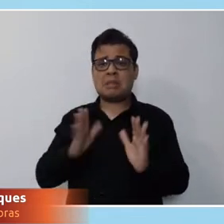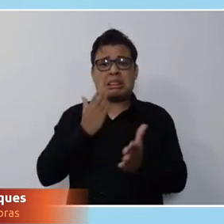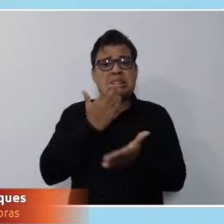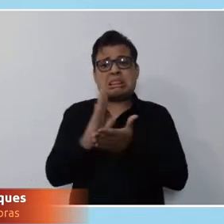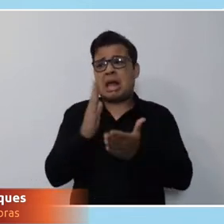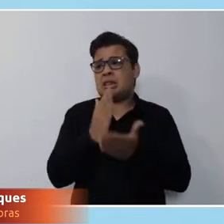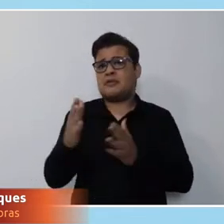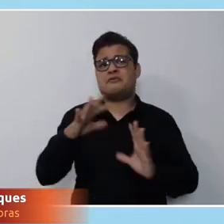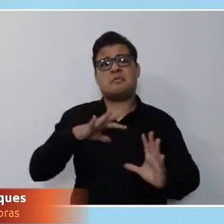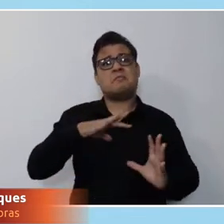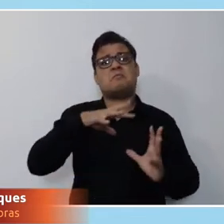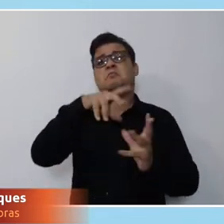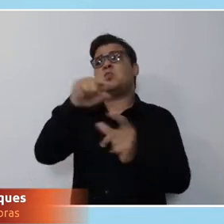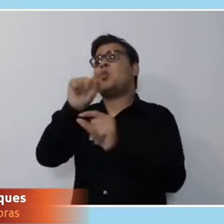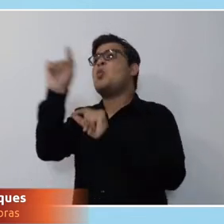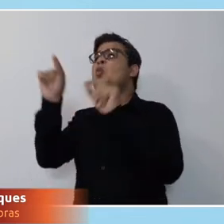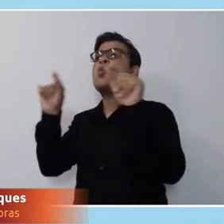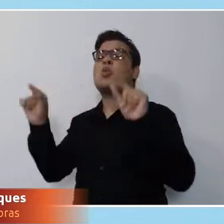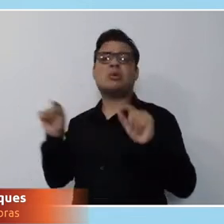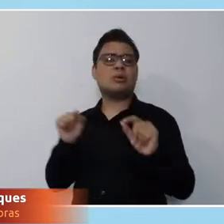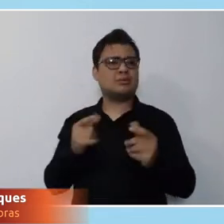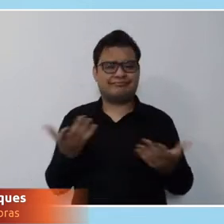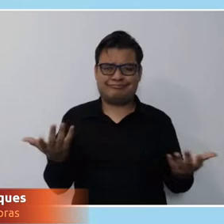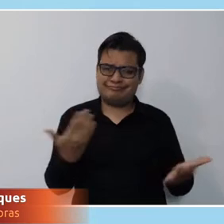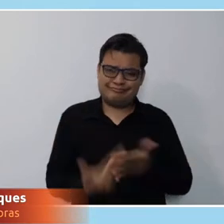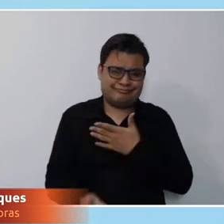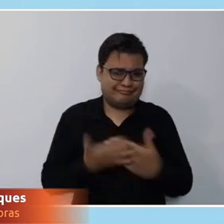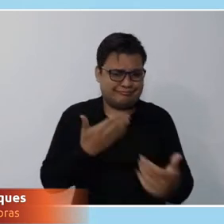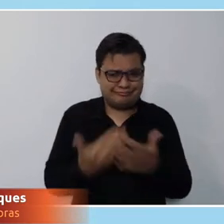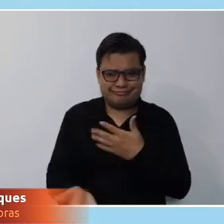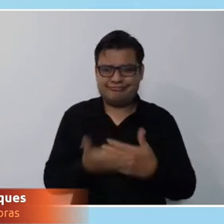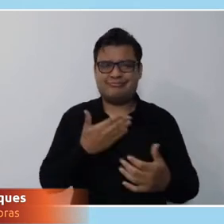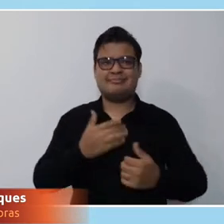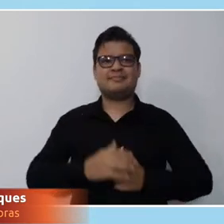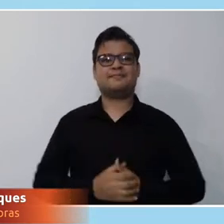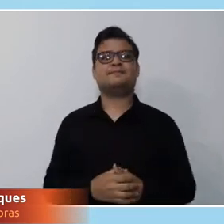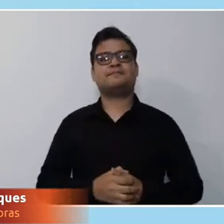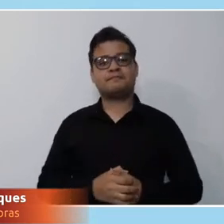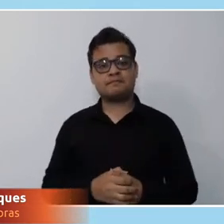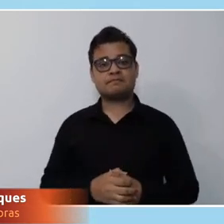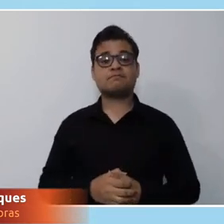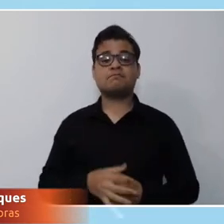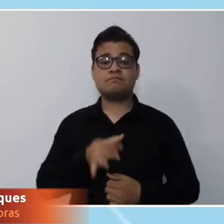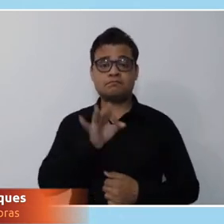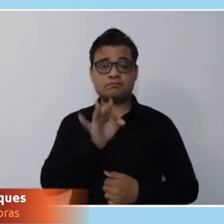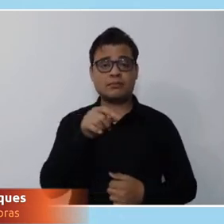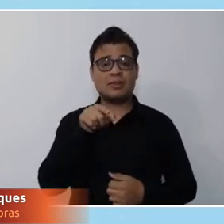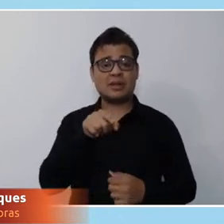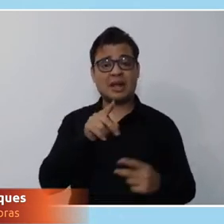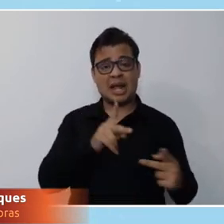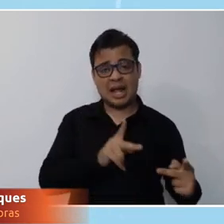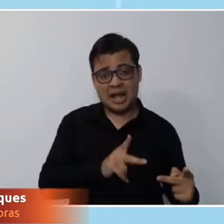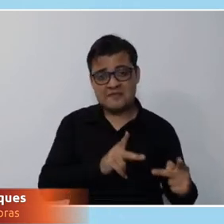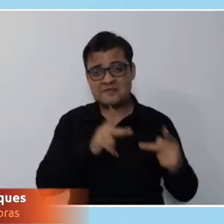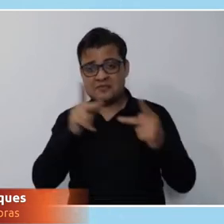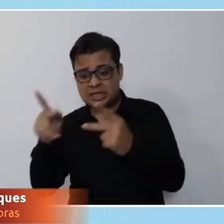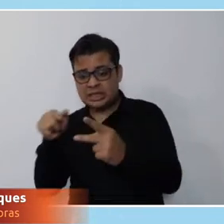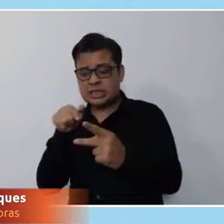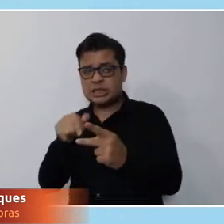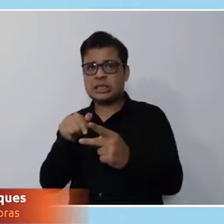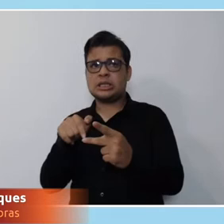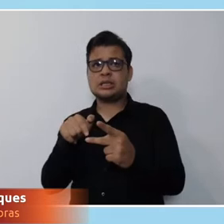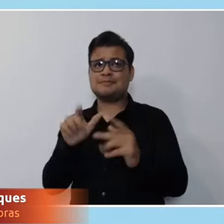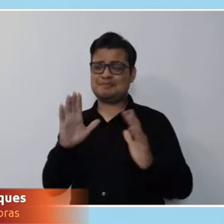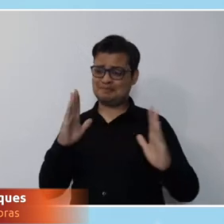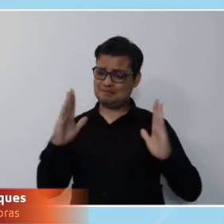momento. Então, falando dessa visita, professor, foi considerada uma visita feita num período um pouco polêmico, né? Em que